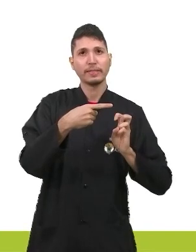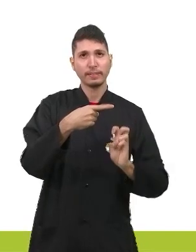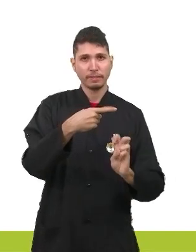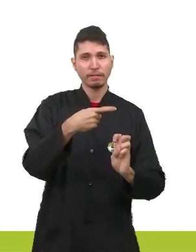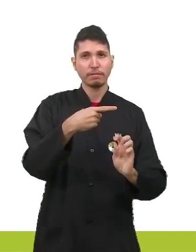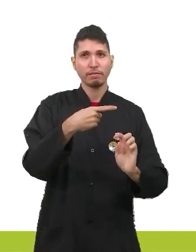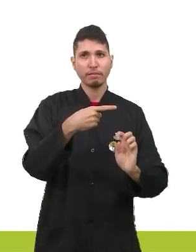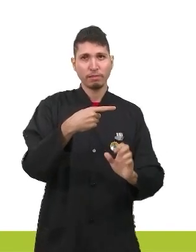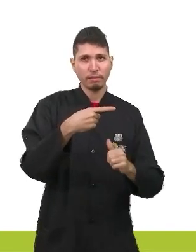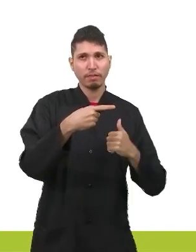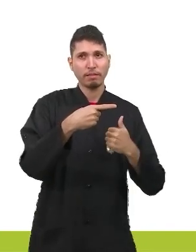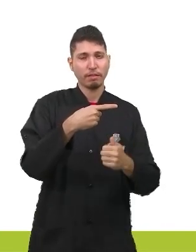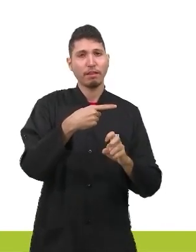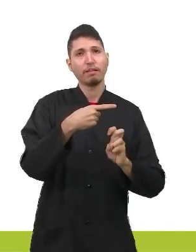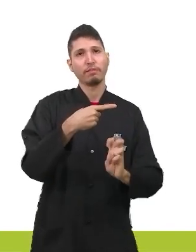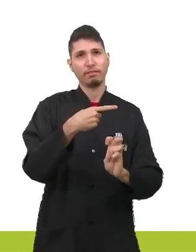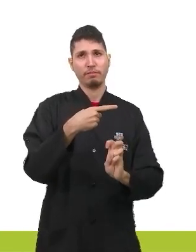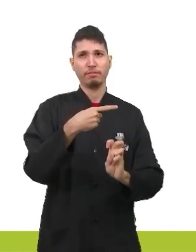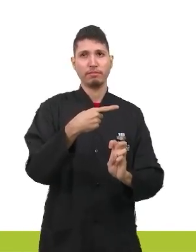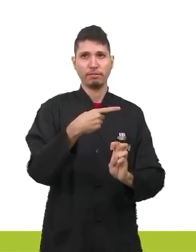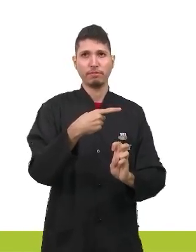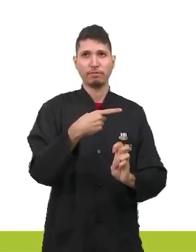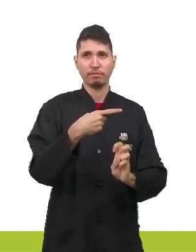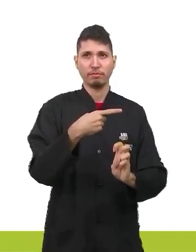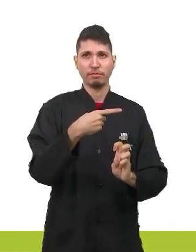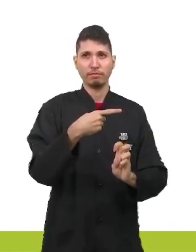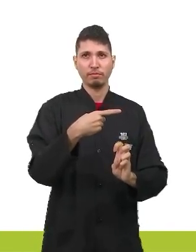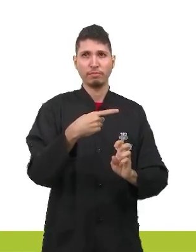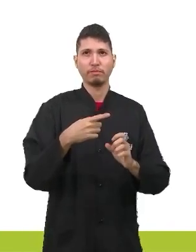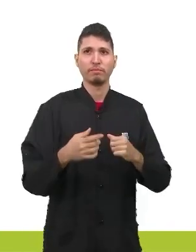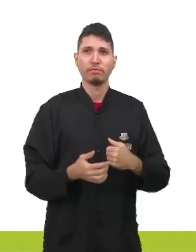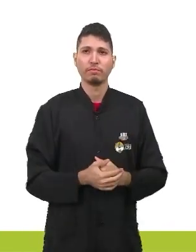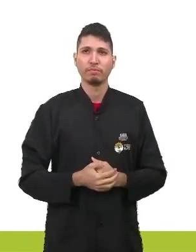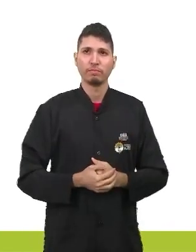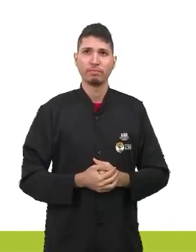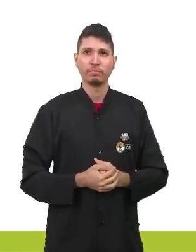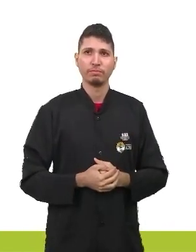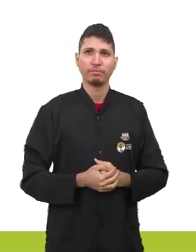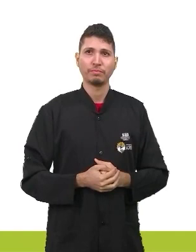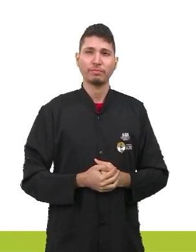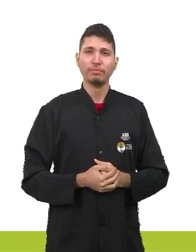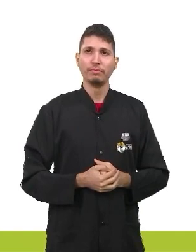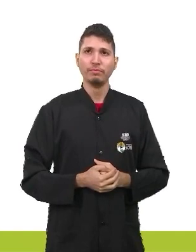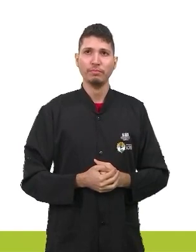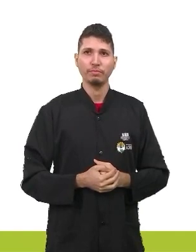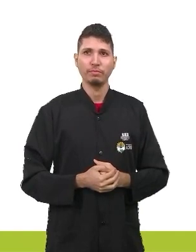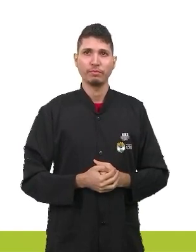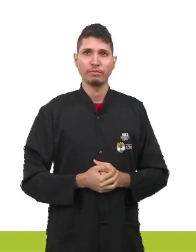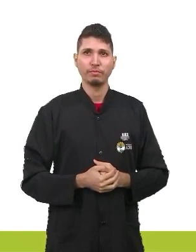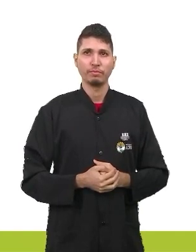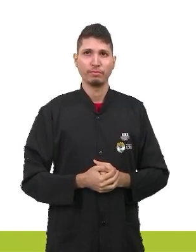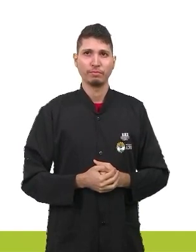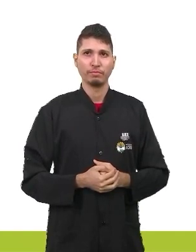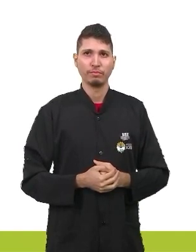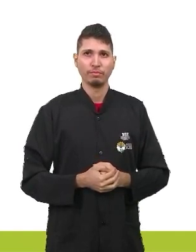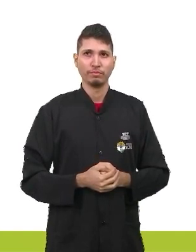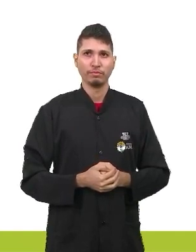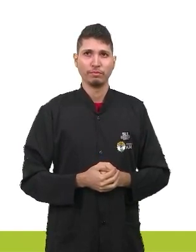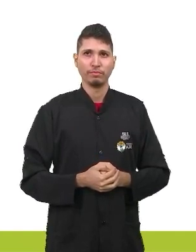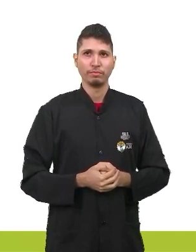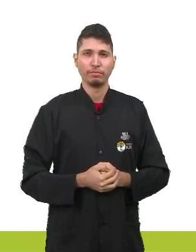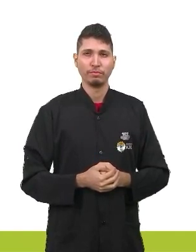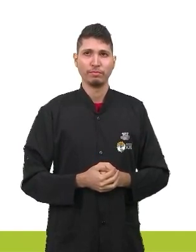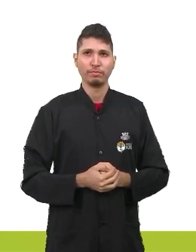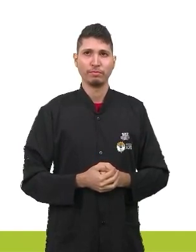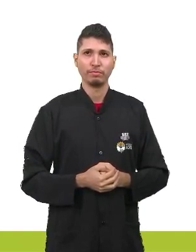você subir um pouquinho aqui o cálculo, vai ficar o quê? Ó? Não precisa fazer esse cálculo aqui não, tá, gente? Segura esse cálculo aqui, ó. Ah, professor, mas aí eu não preciso como? Usa macete, cara. Não